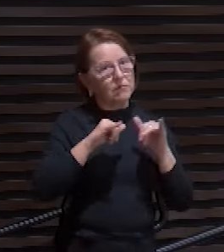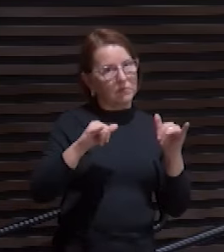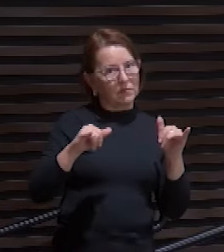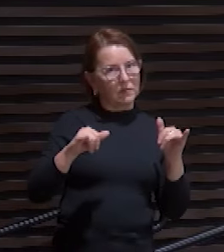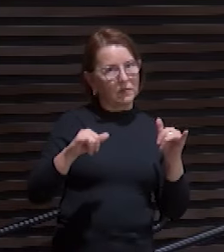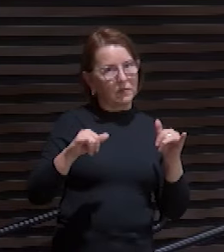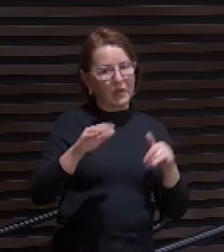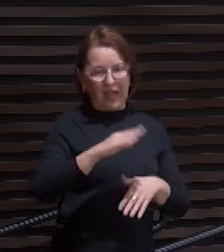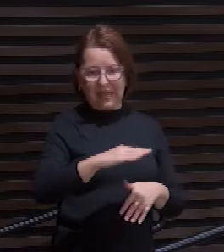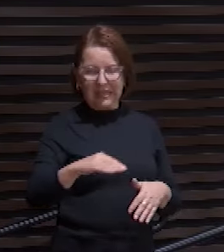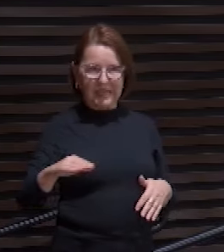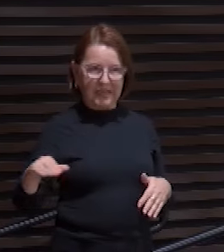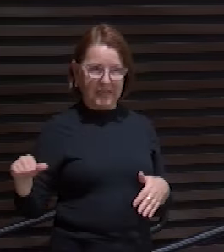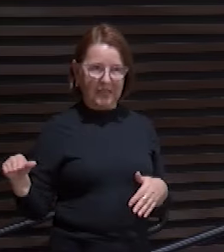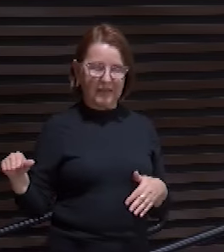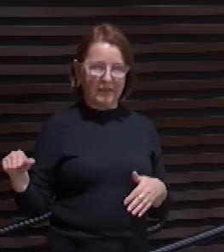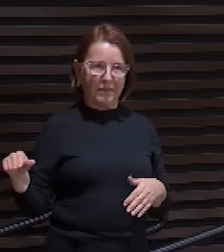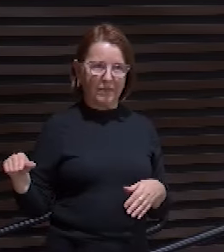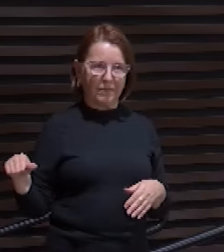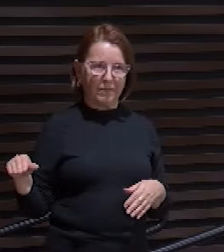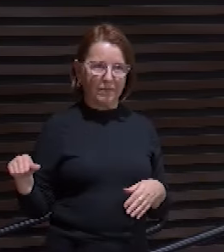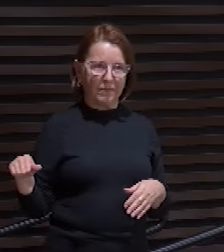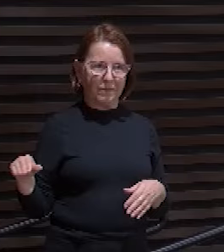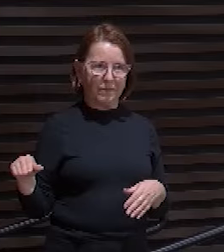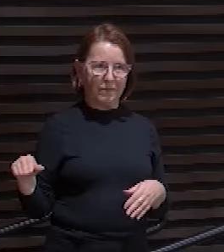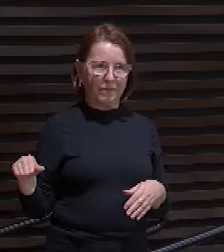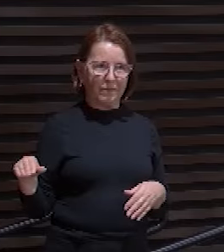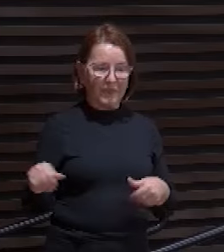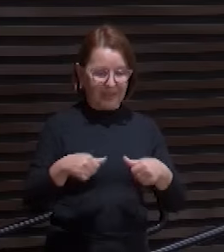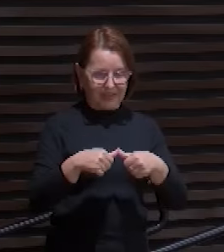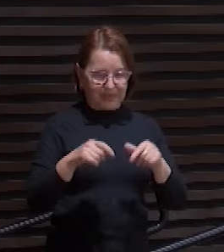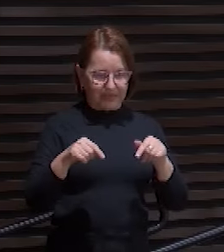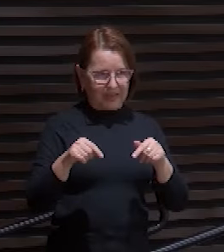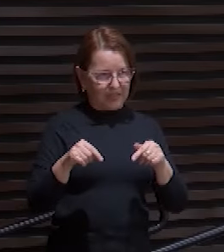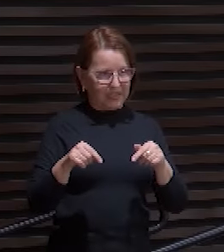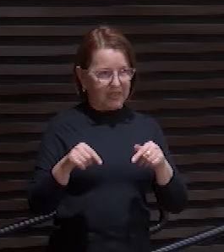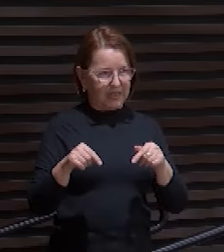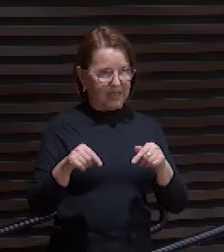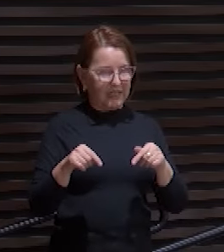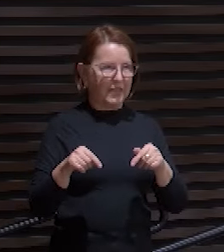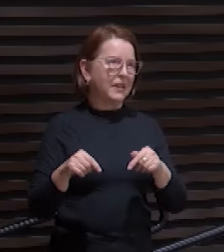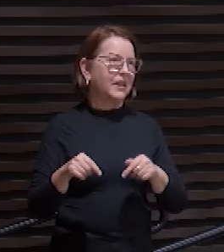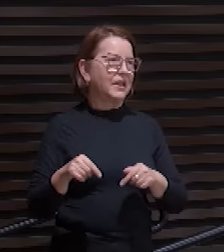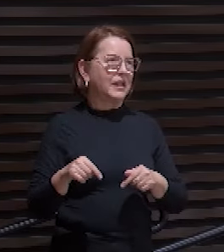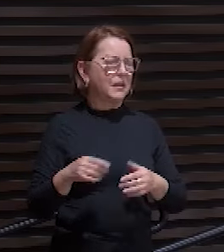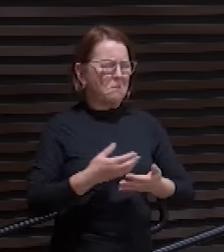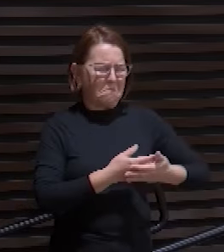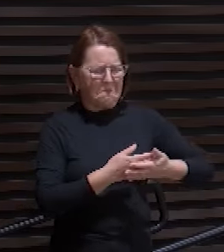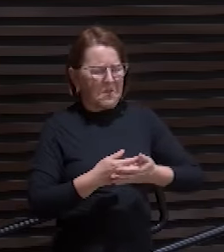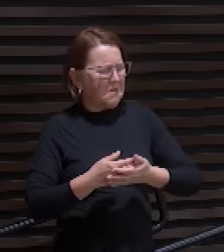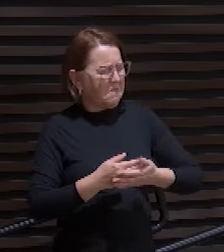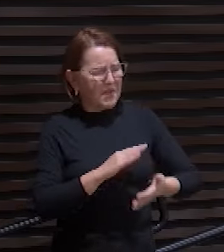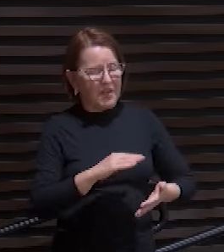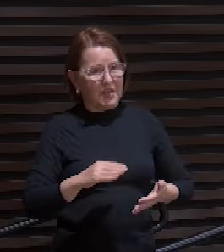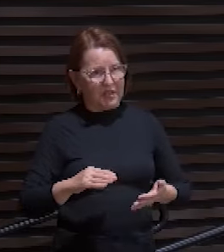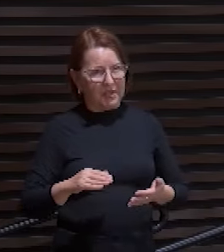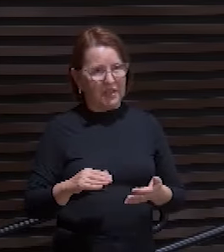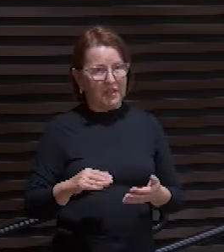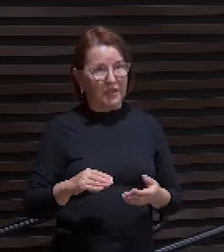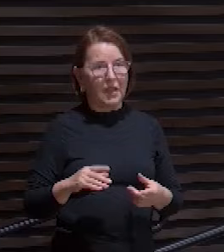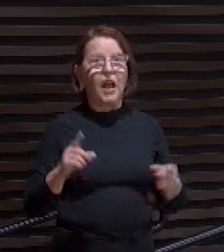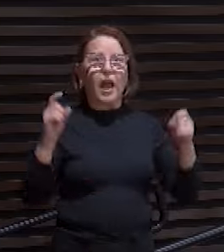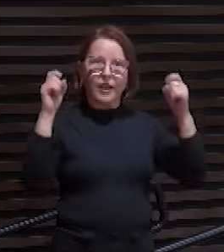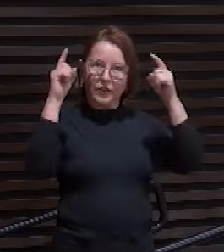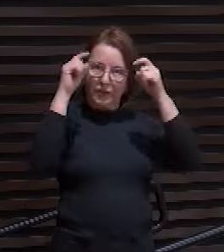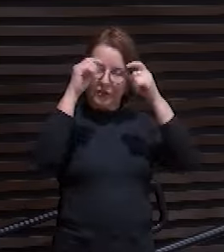aquelas crianças que estavam aqui, bebê de colo, crianças pequenas, é difícil de dizer,